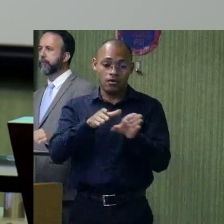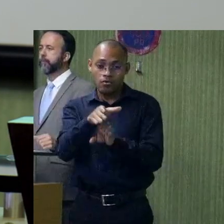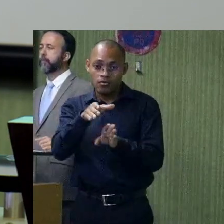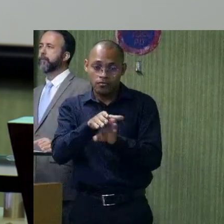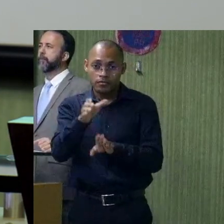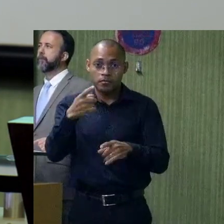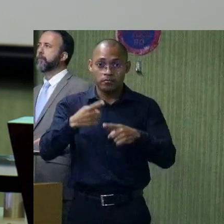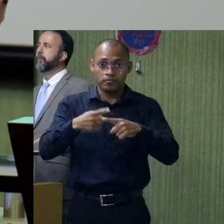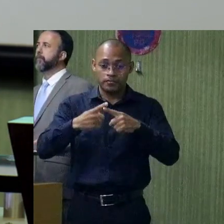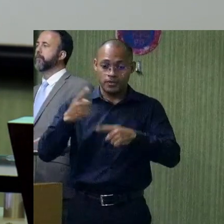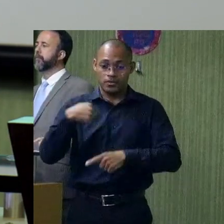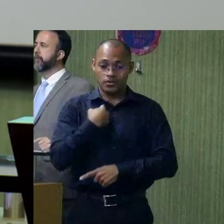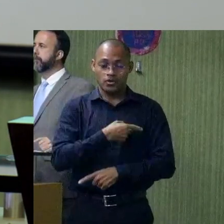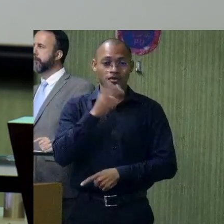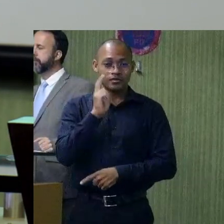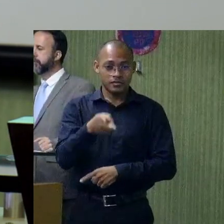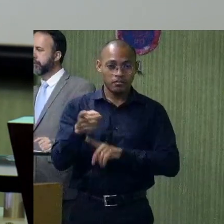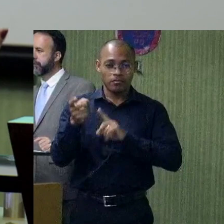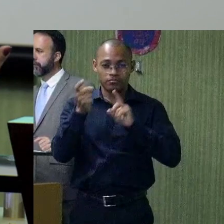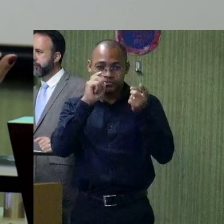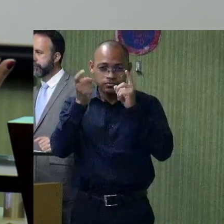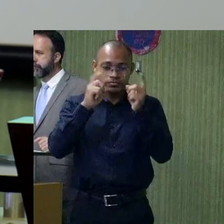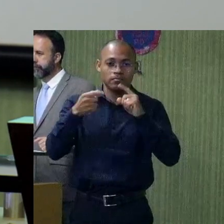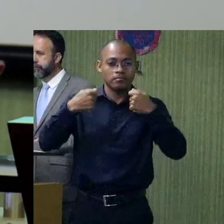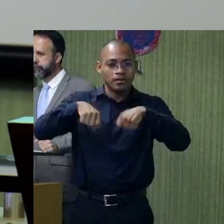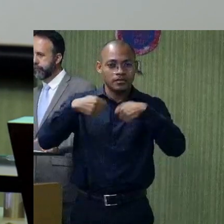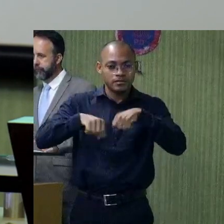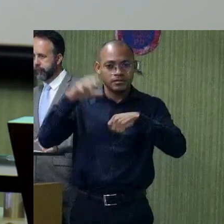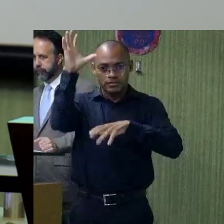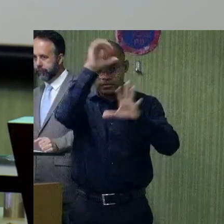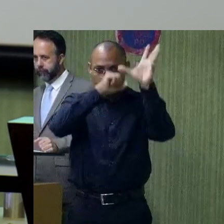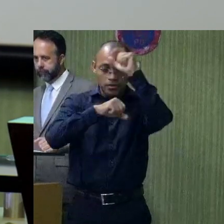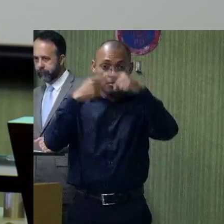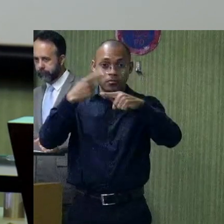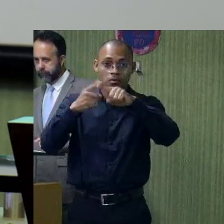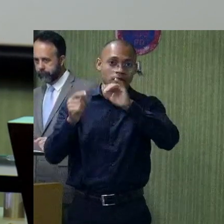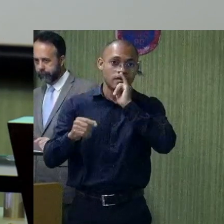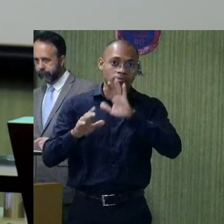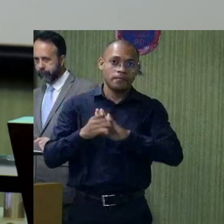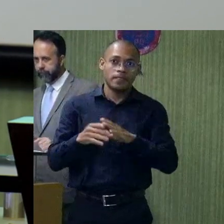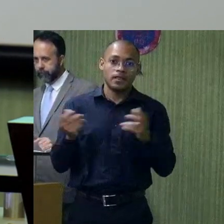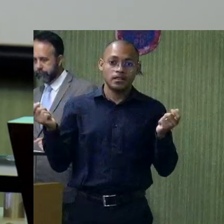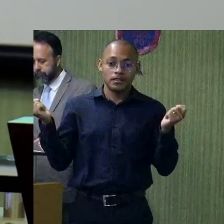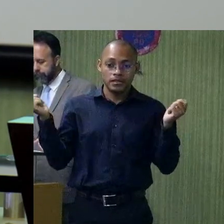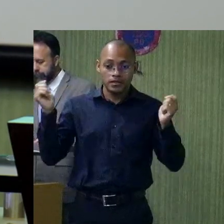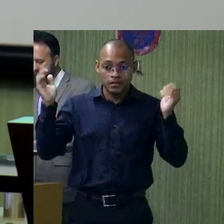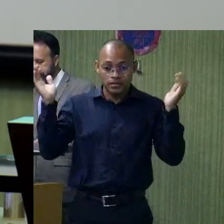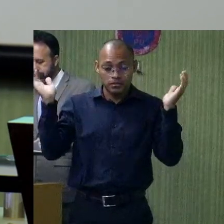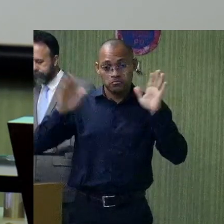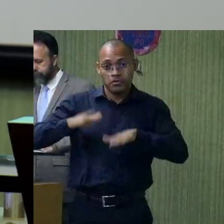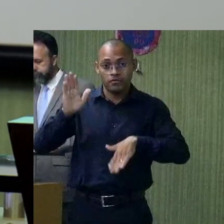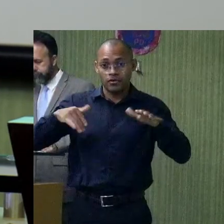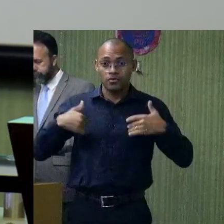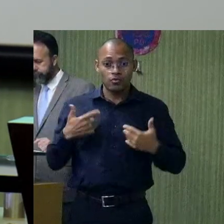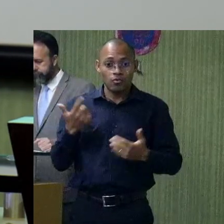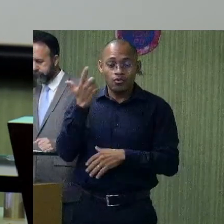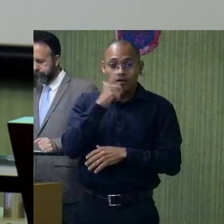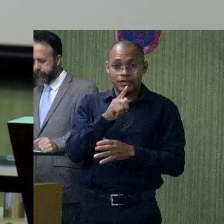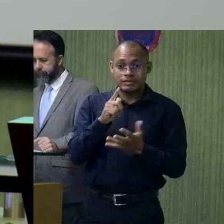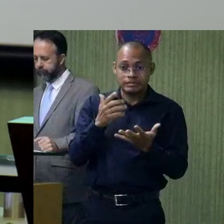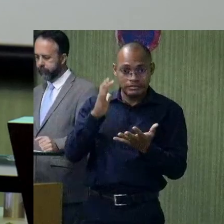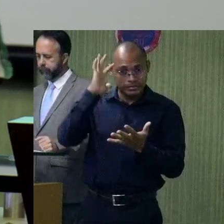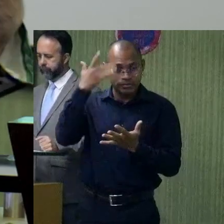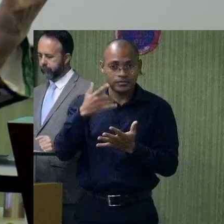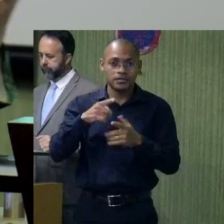gente tem que dialogar PR a gente aprender né porque de repente a gente não vê saída e não acha que não tem nada para fazer